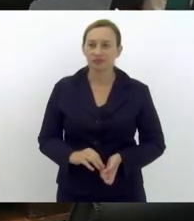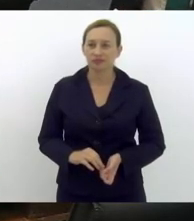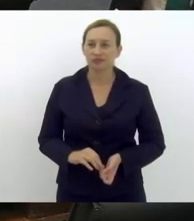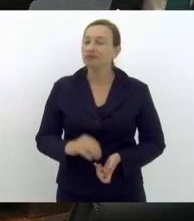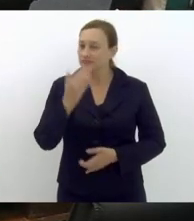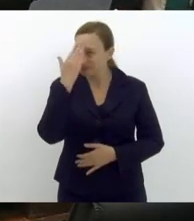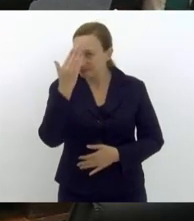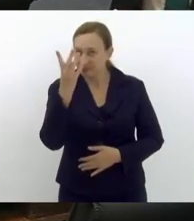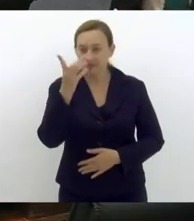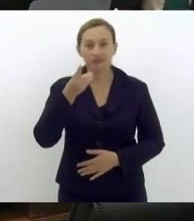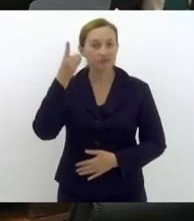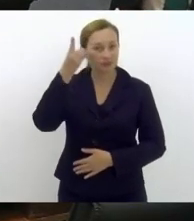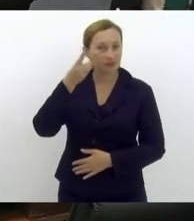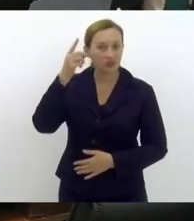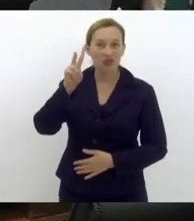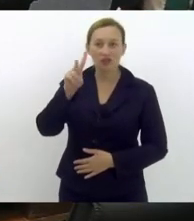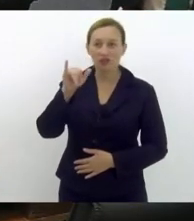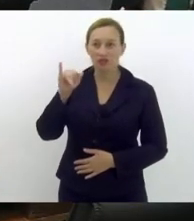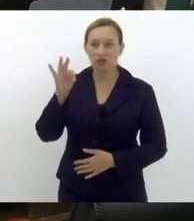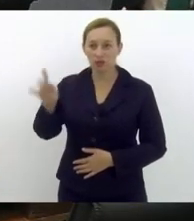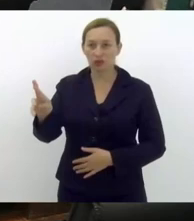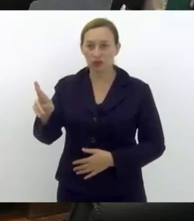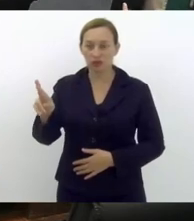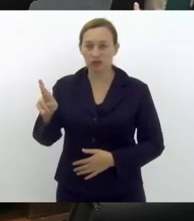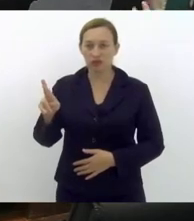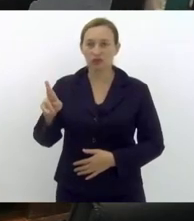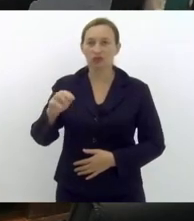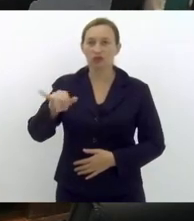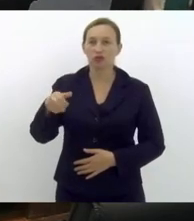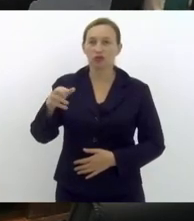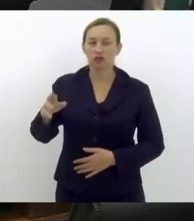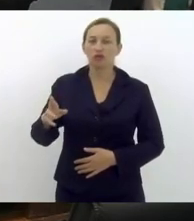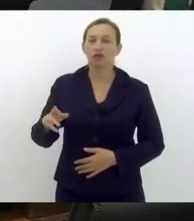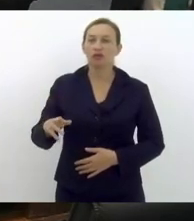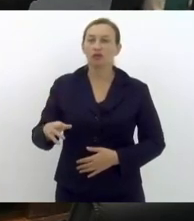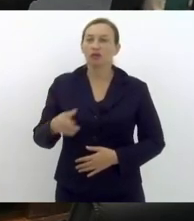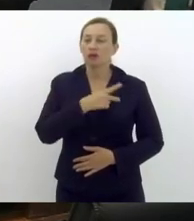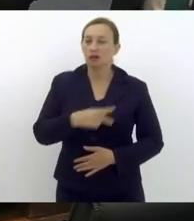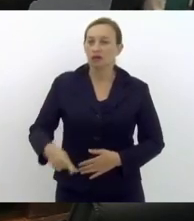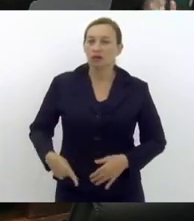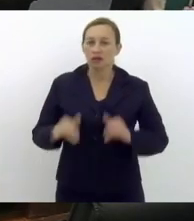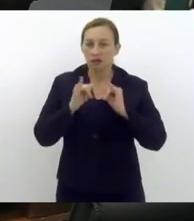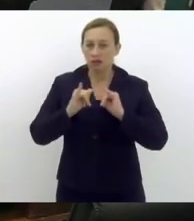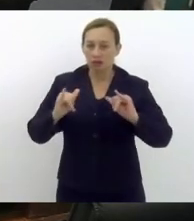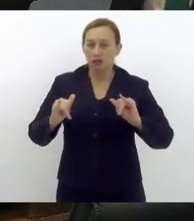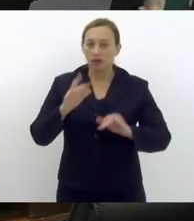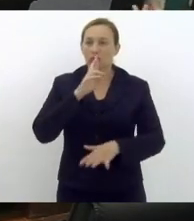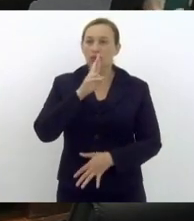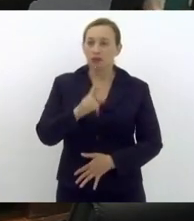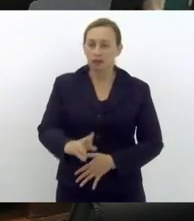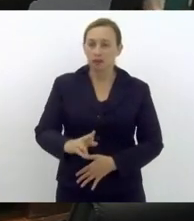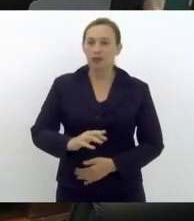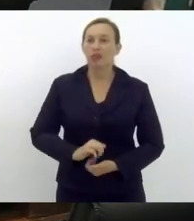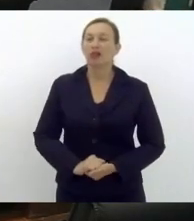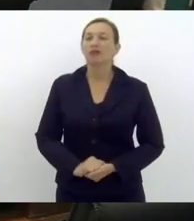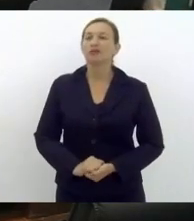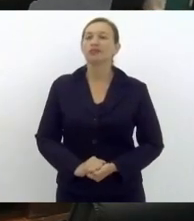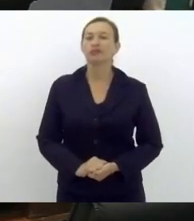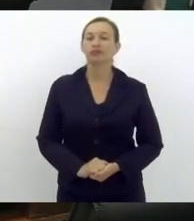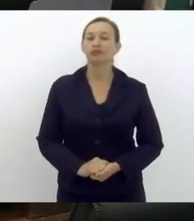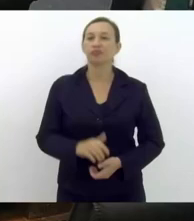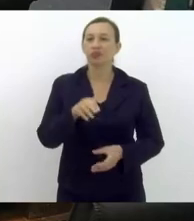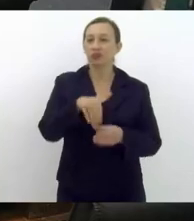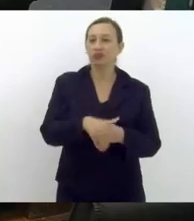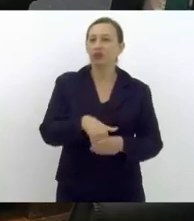Obrigado, deputado Vitor Júnior. A presidência proclama o resultado. A presidência proclama o resultado. Votaram 51 senhores deputados.